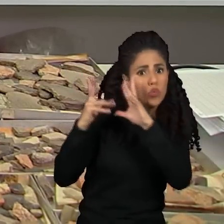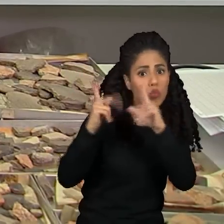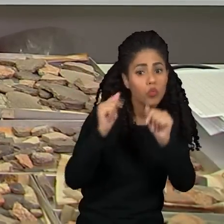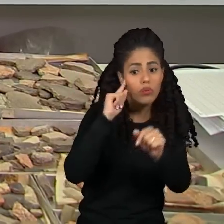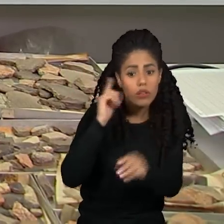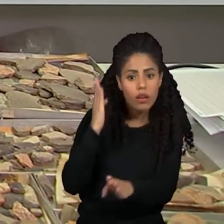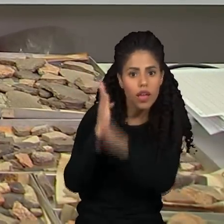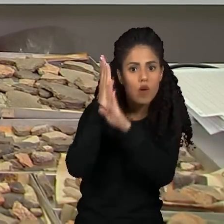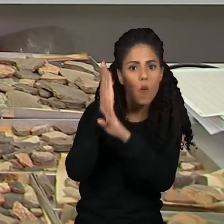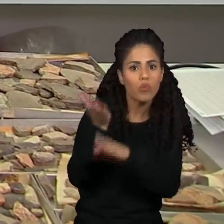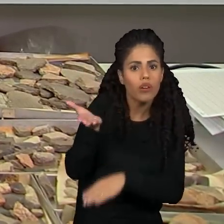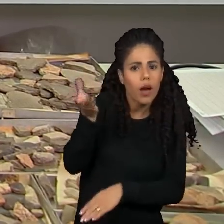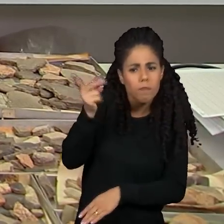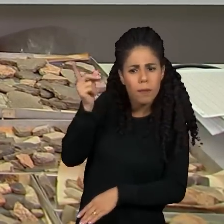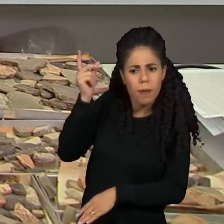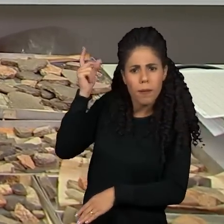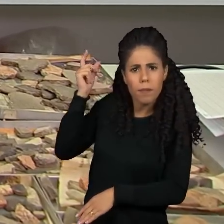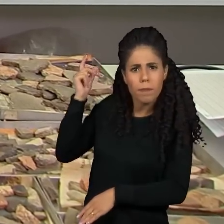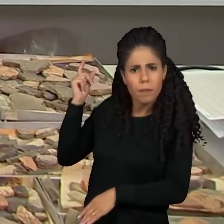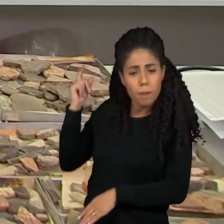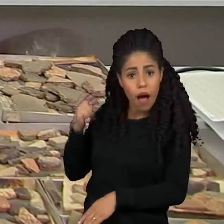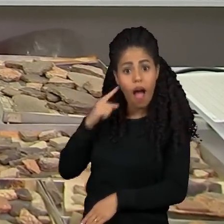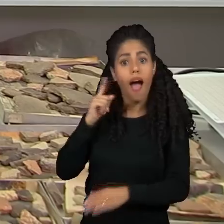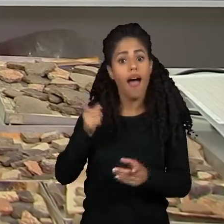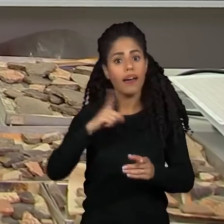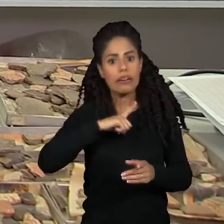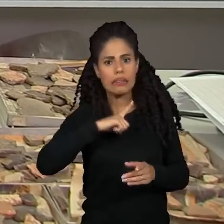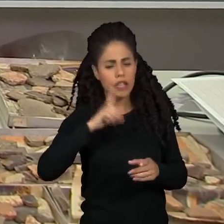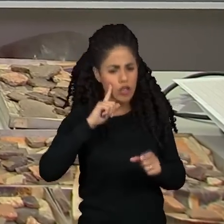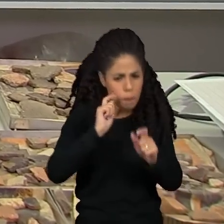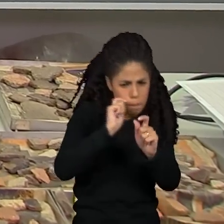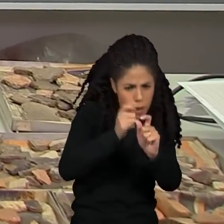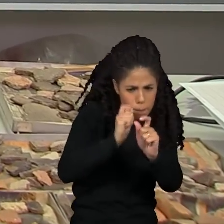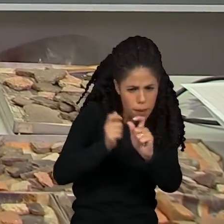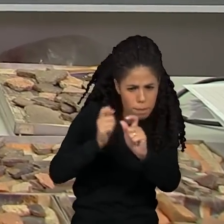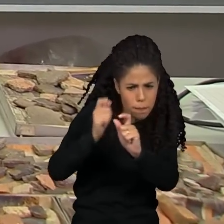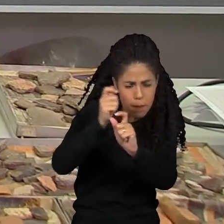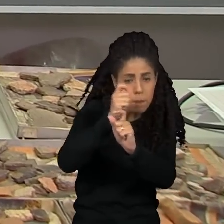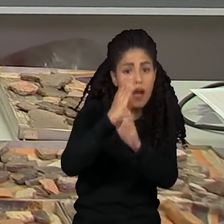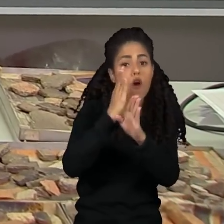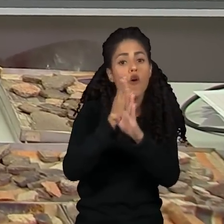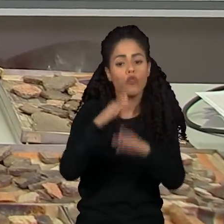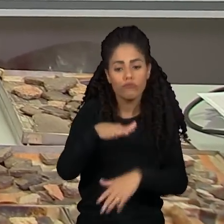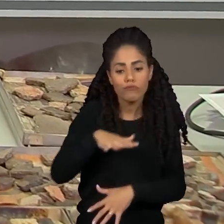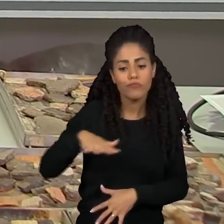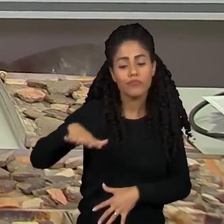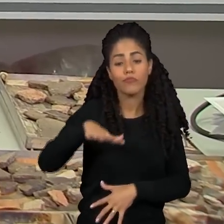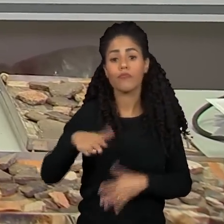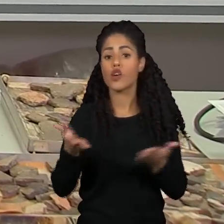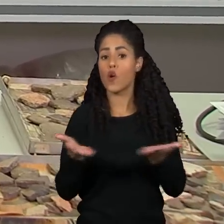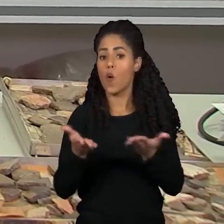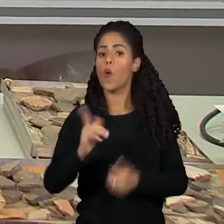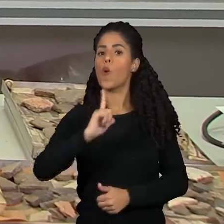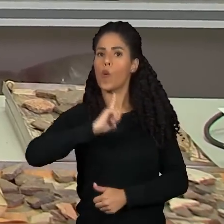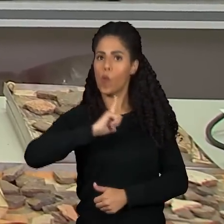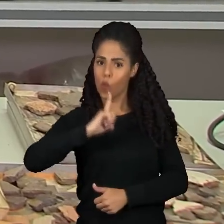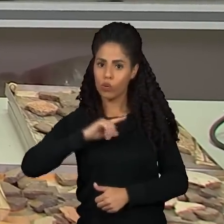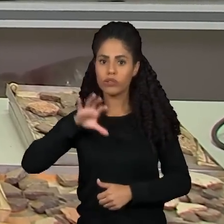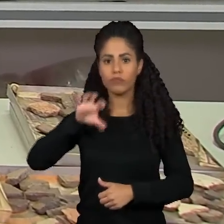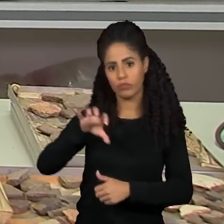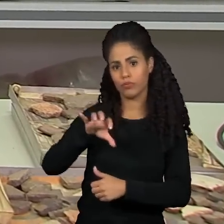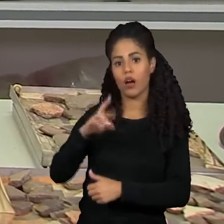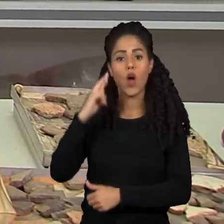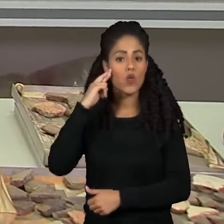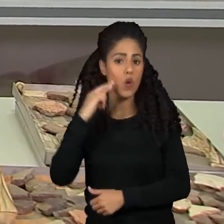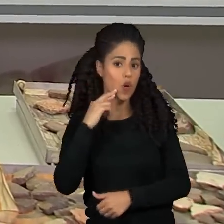antiga, fragmentos de cerâmicas que foram encontrados em regiões onde hoje ficam os estados de